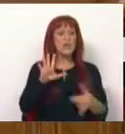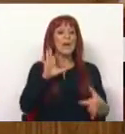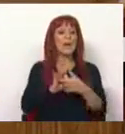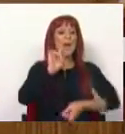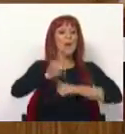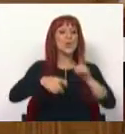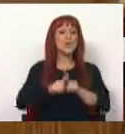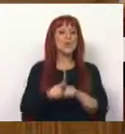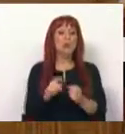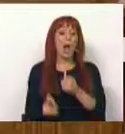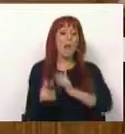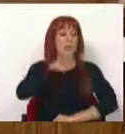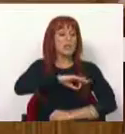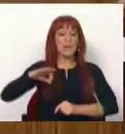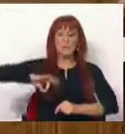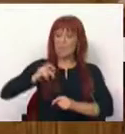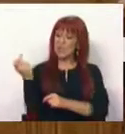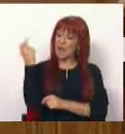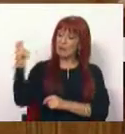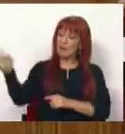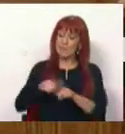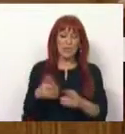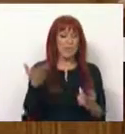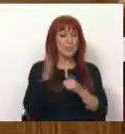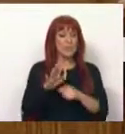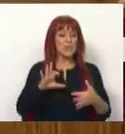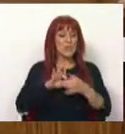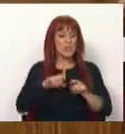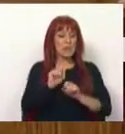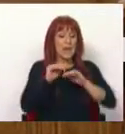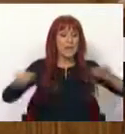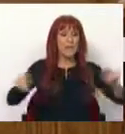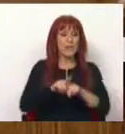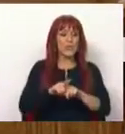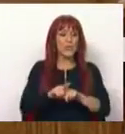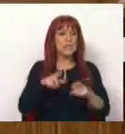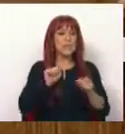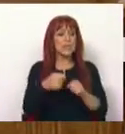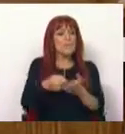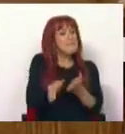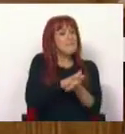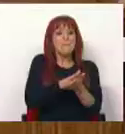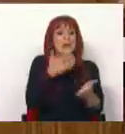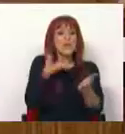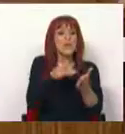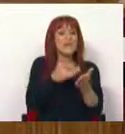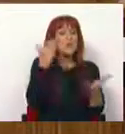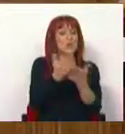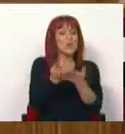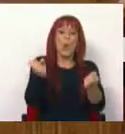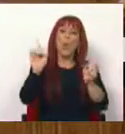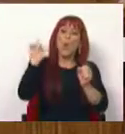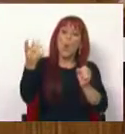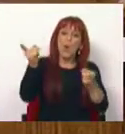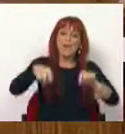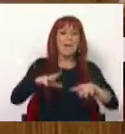se refere aos aumentos das pensões de reforma, nomeadamente no que diz respeito ao nível da gratuitidade dos manuais escolares, ou até